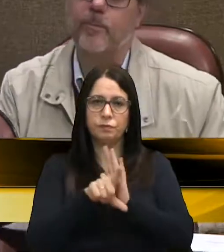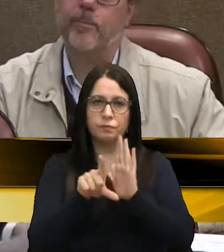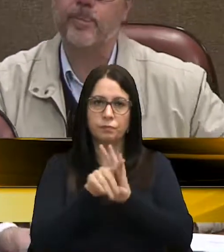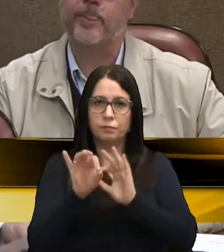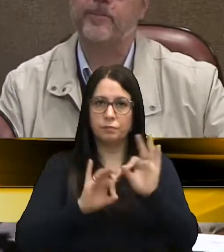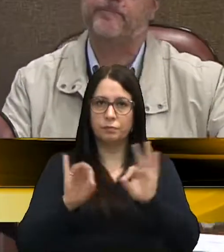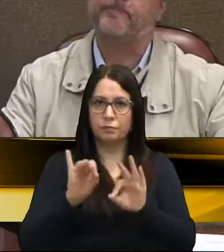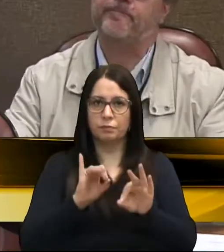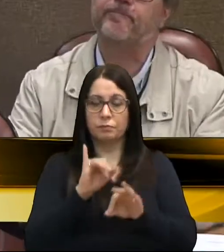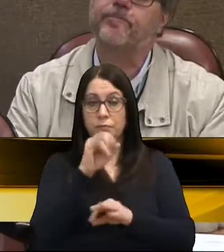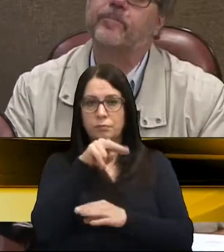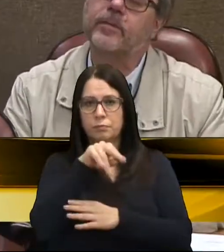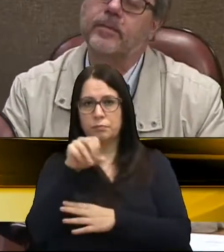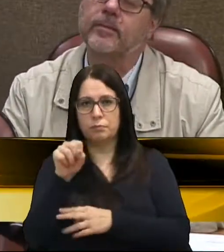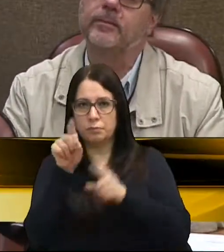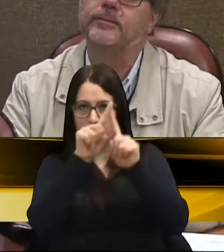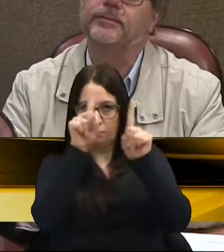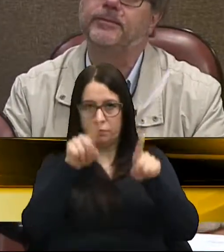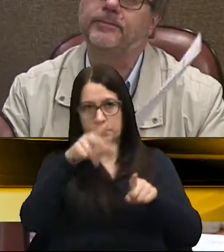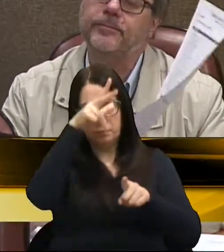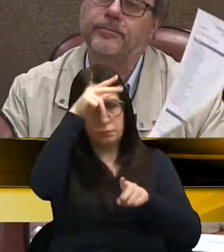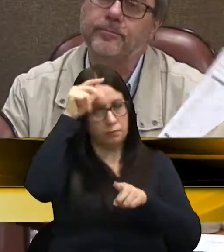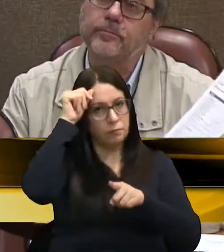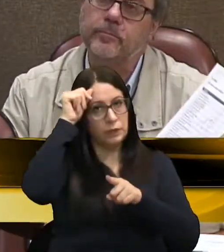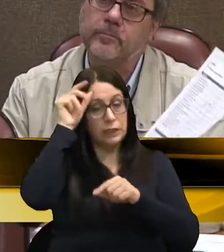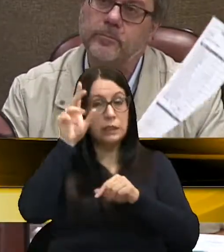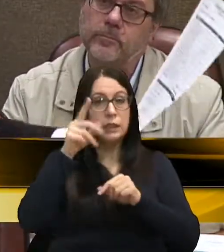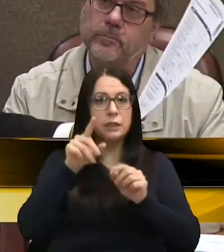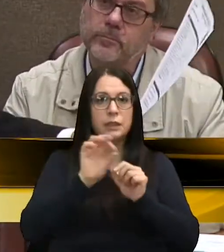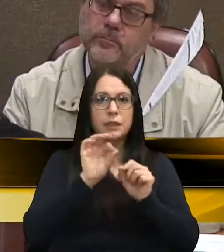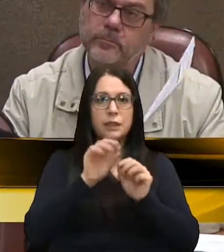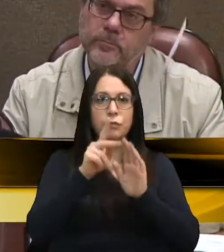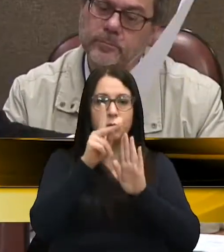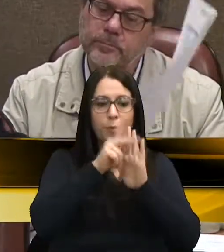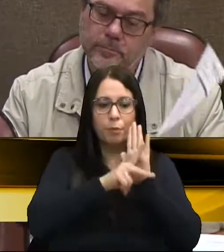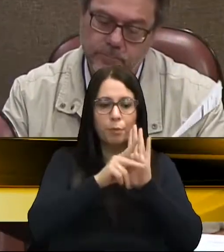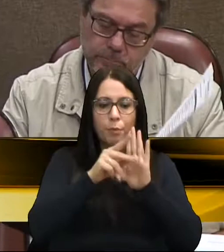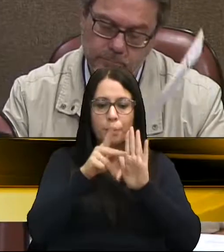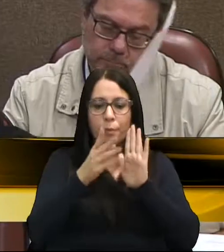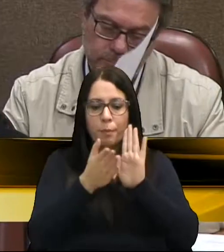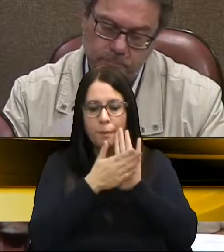organiza a Previdência Social dos servidores e criou um plano de amortização do